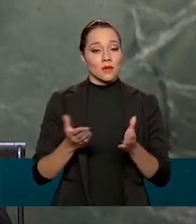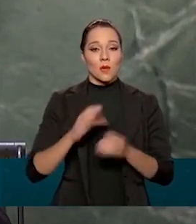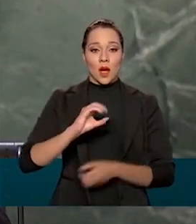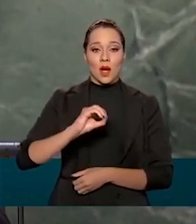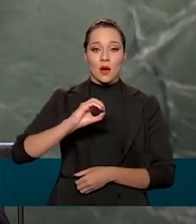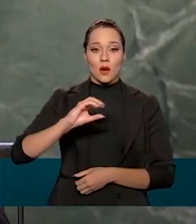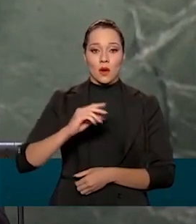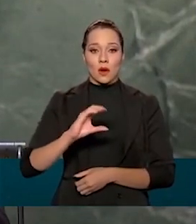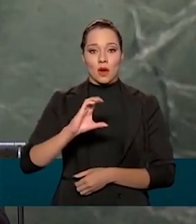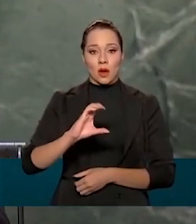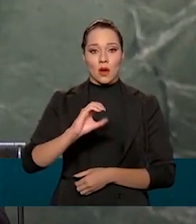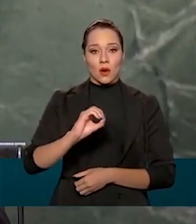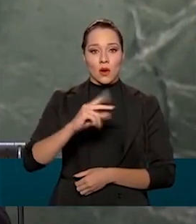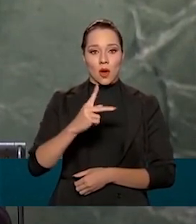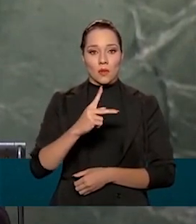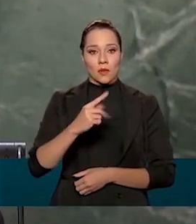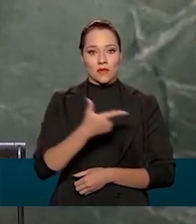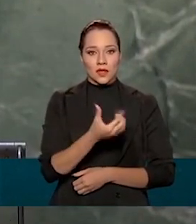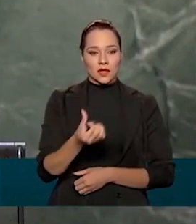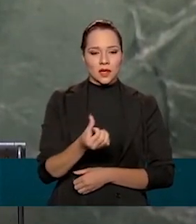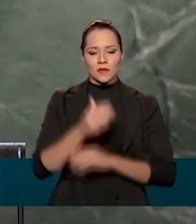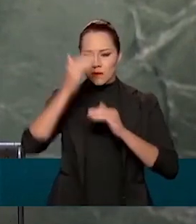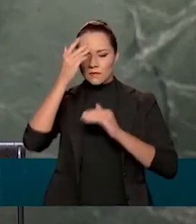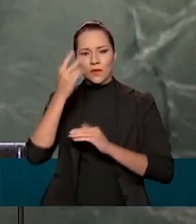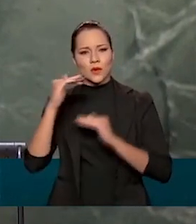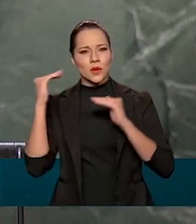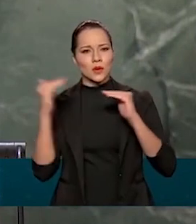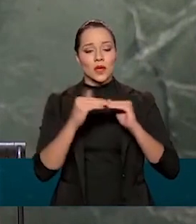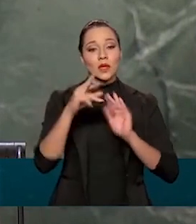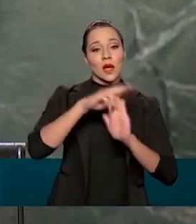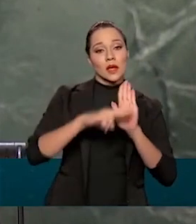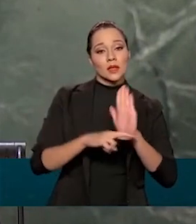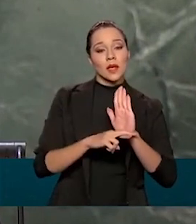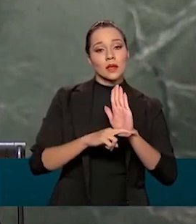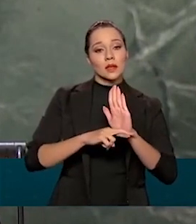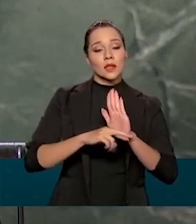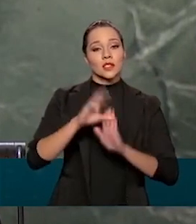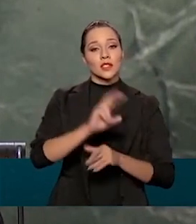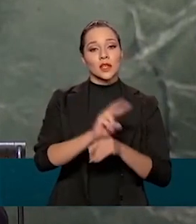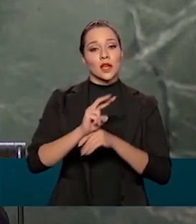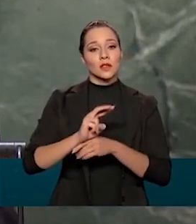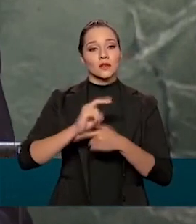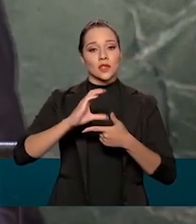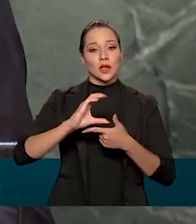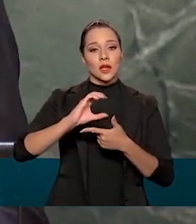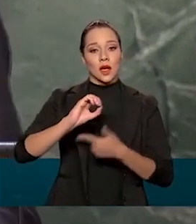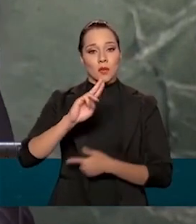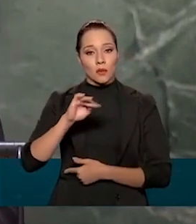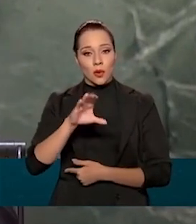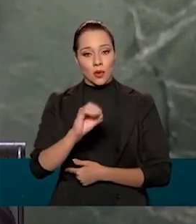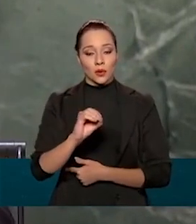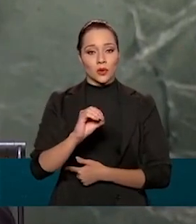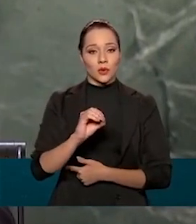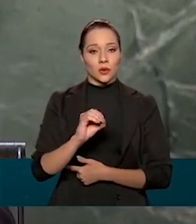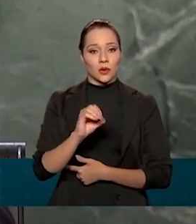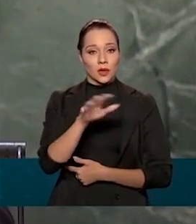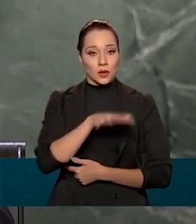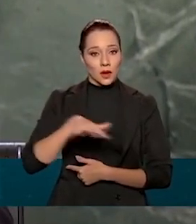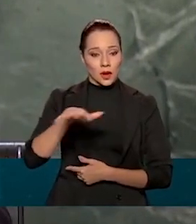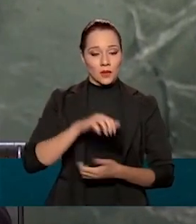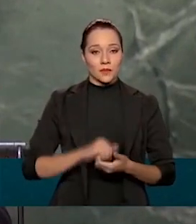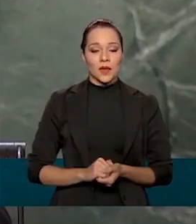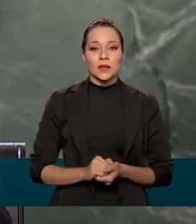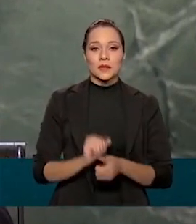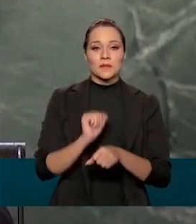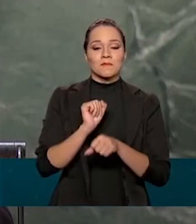COP26, buscaremos consenso sobre as regras do mercado de crédito de carbono global. Esperamos que os